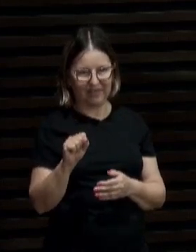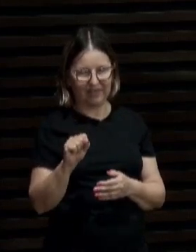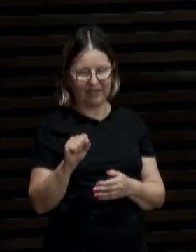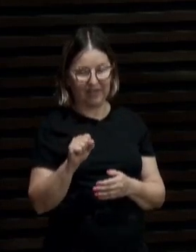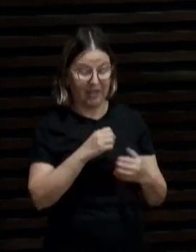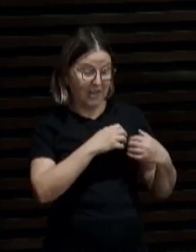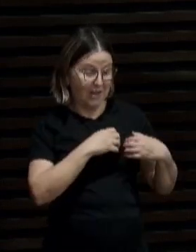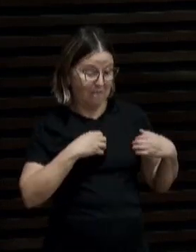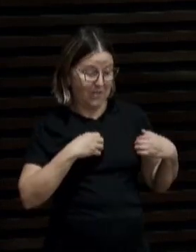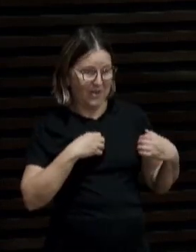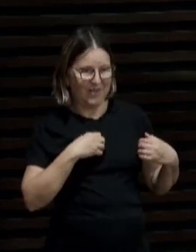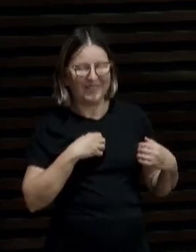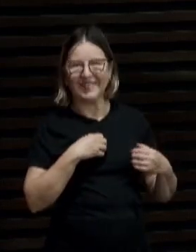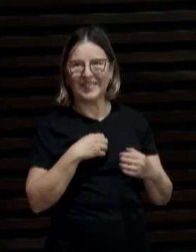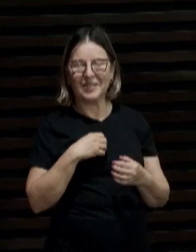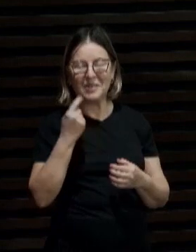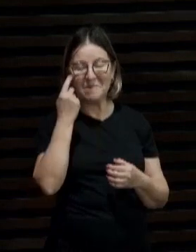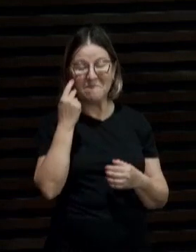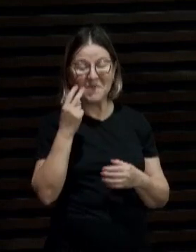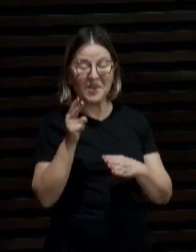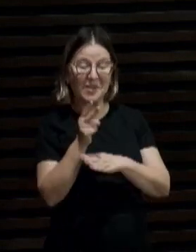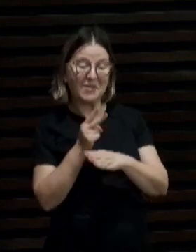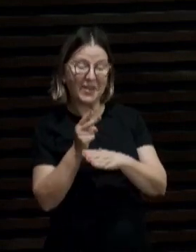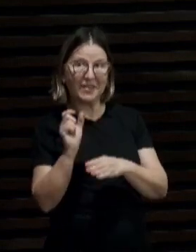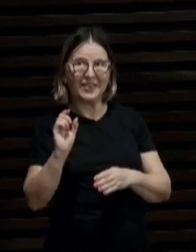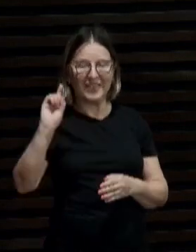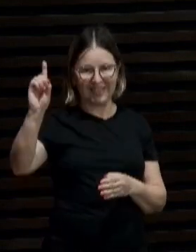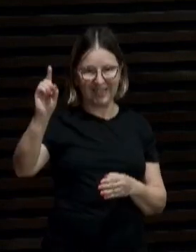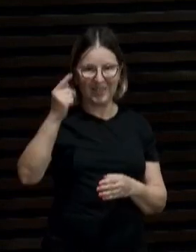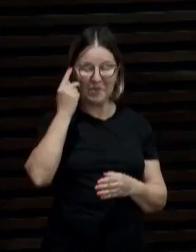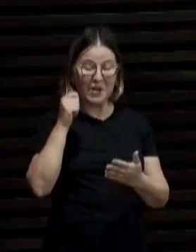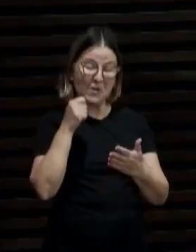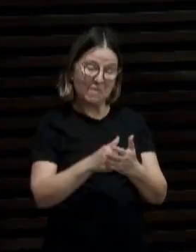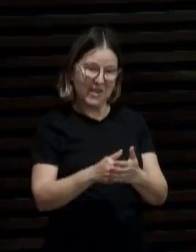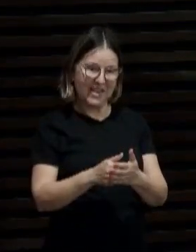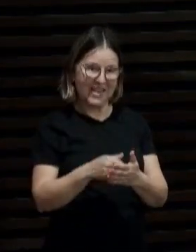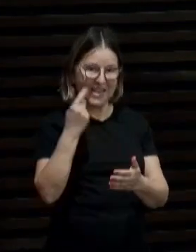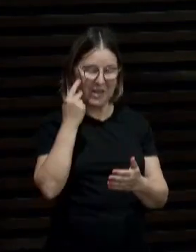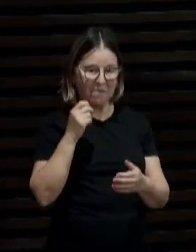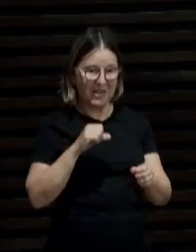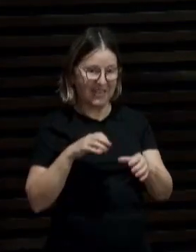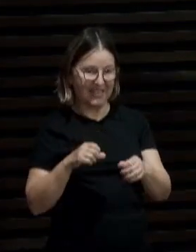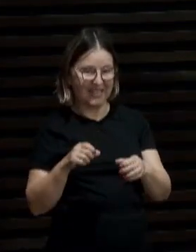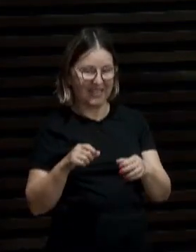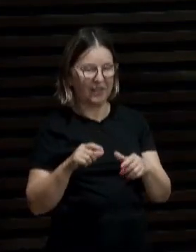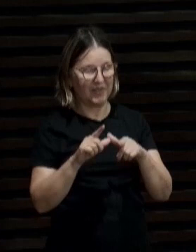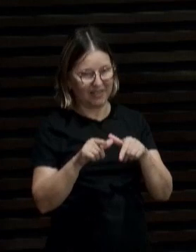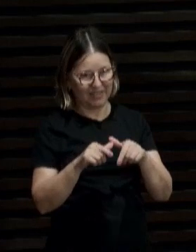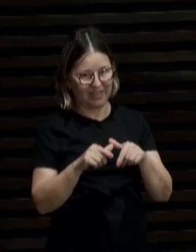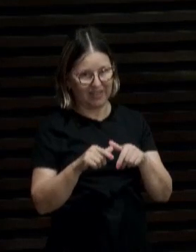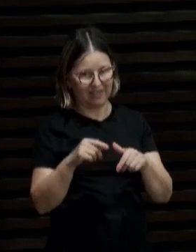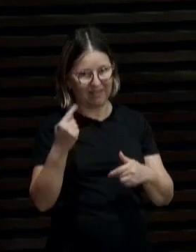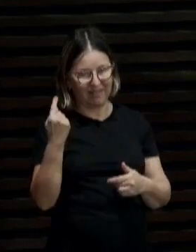é a palavra de Deus, e para cumprir e para ensinar em Israel os seus estatutos e os seus juízos. Ele buscava